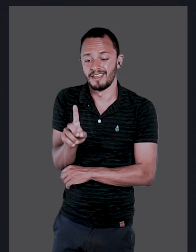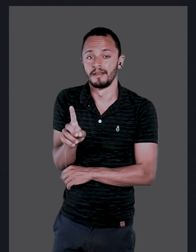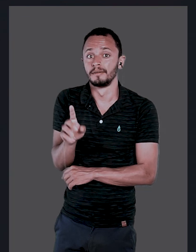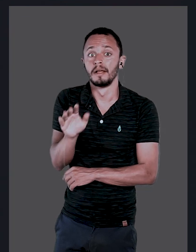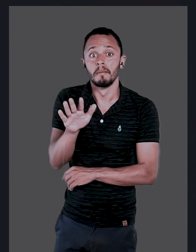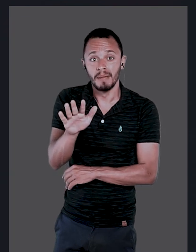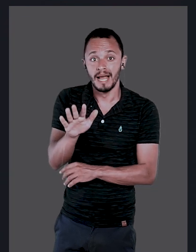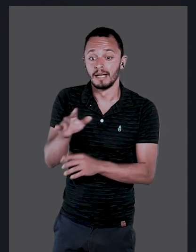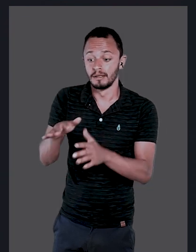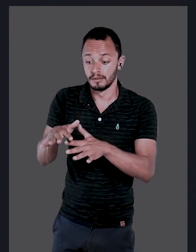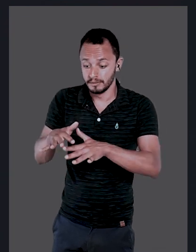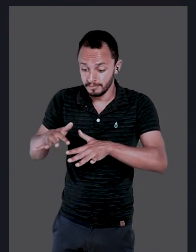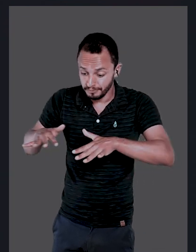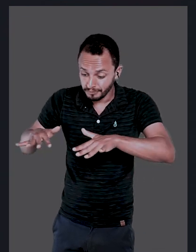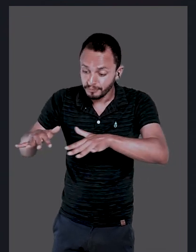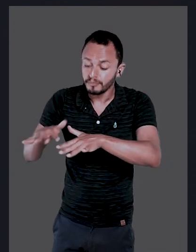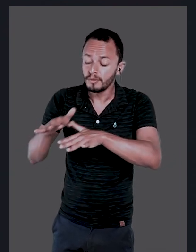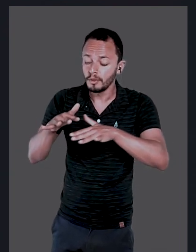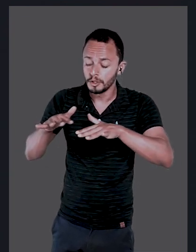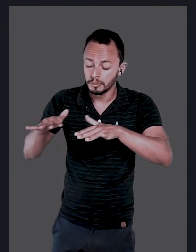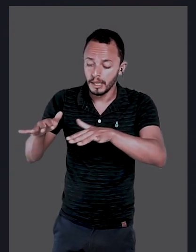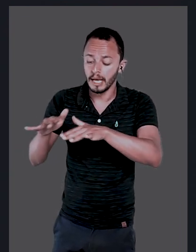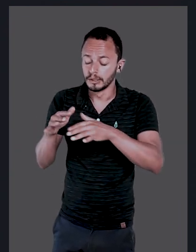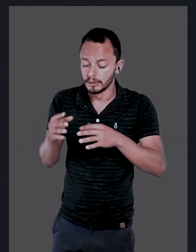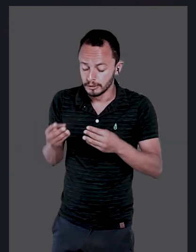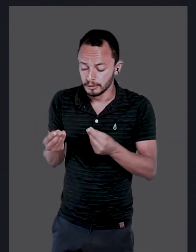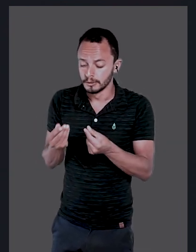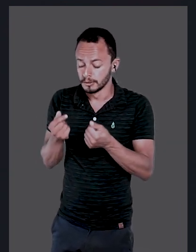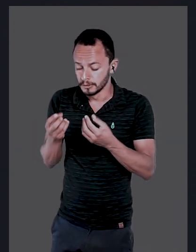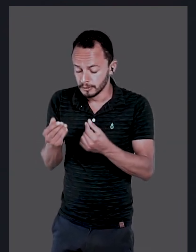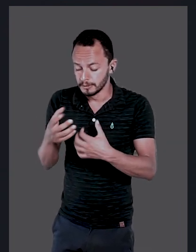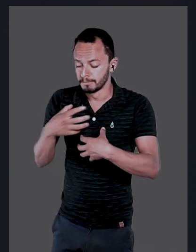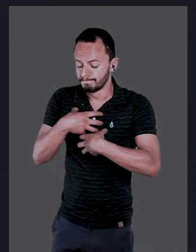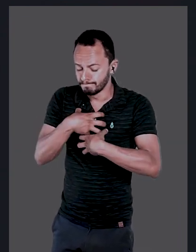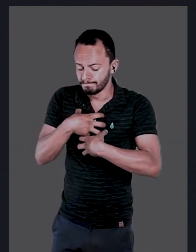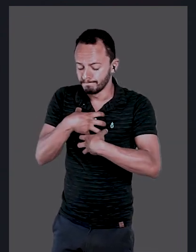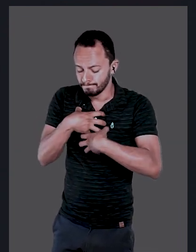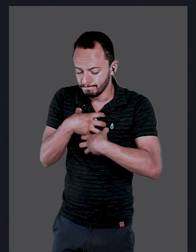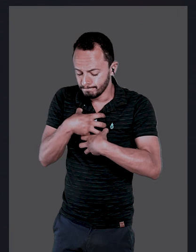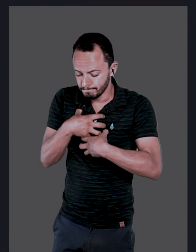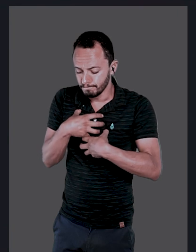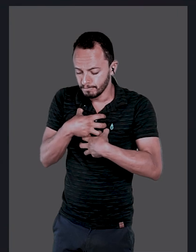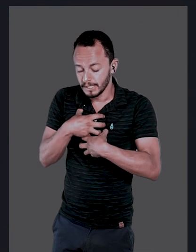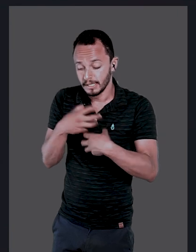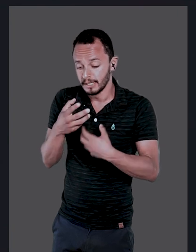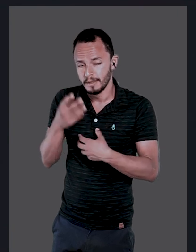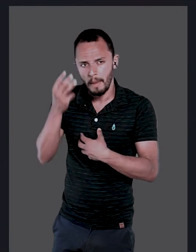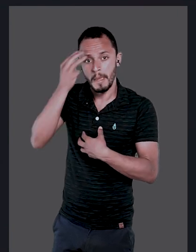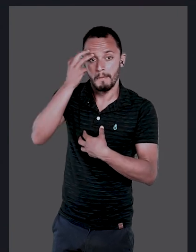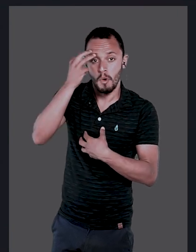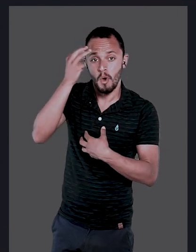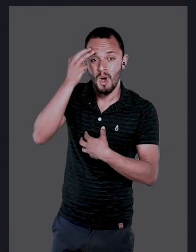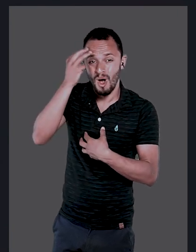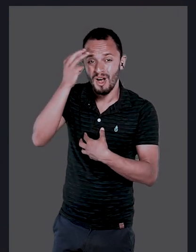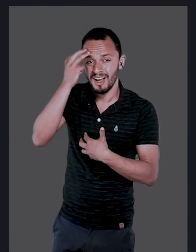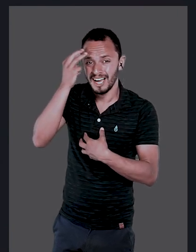não olha, não vê ninguém, não vai ver ninguém, mas há qualquer coisa naquele espaço que fica intensificado de tal